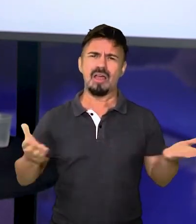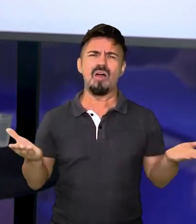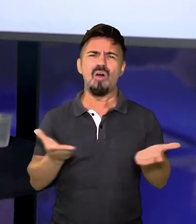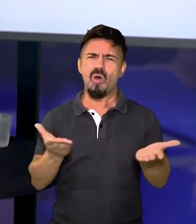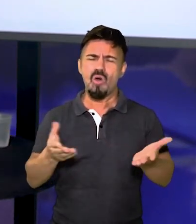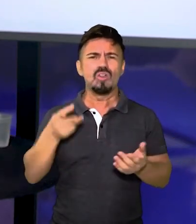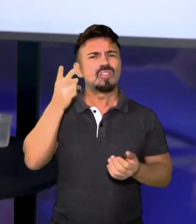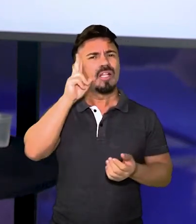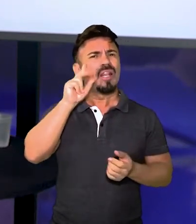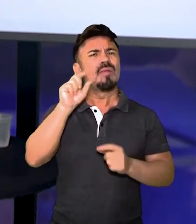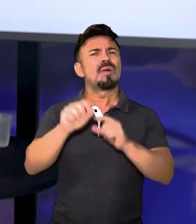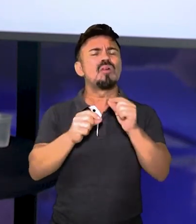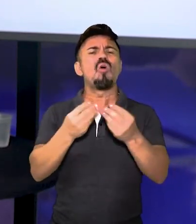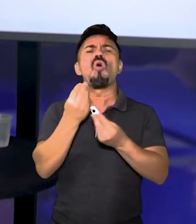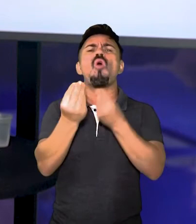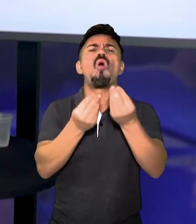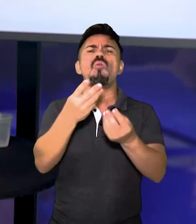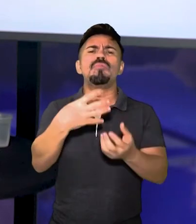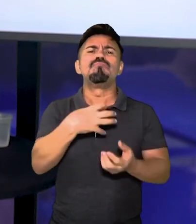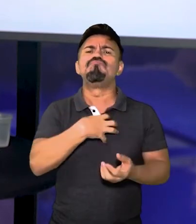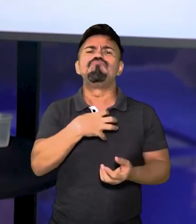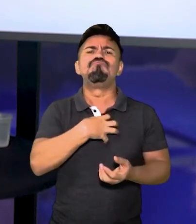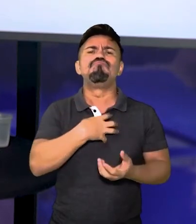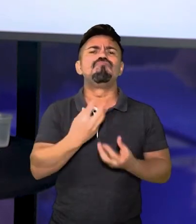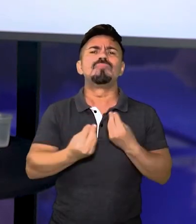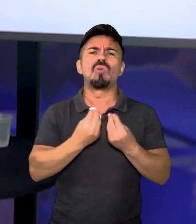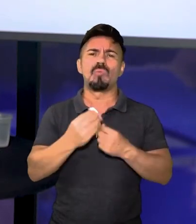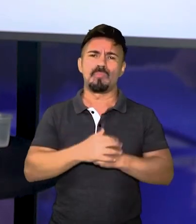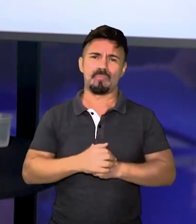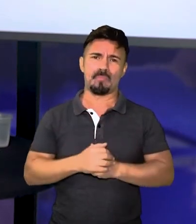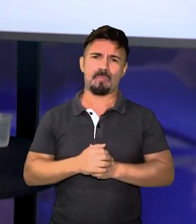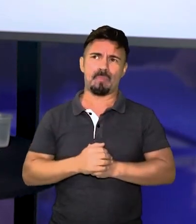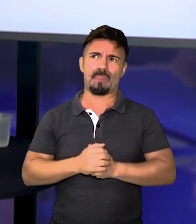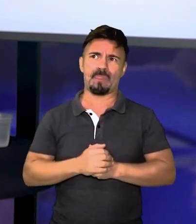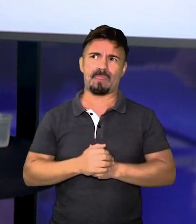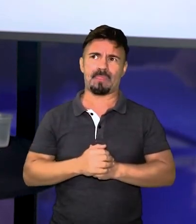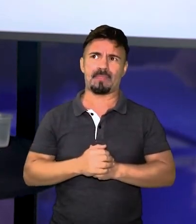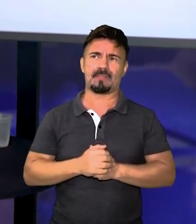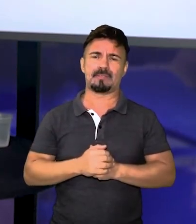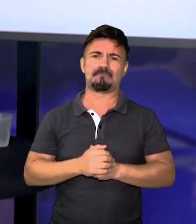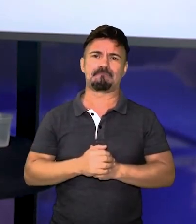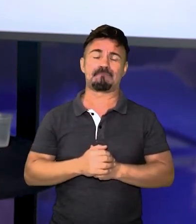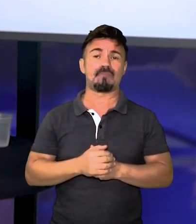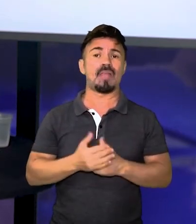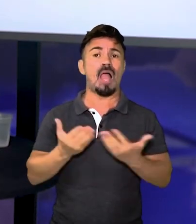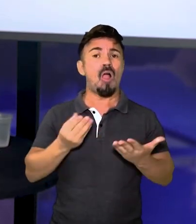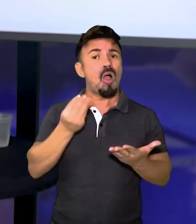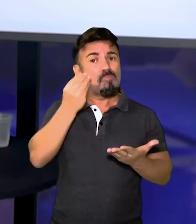Comece a fazer o seu diário hoje, lembrando como você está se sentindo.